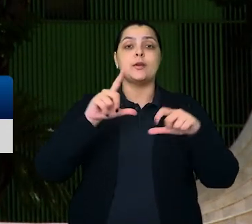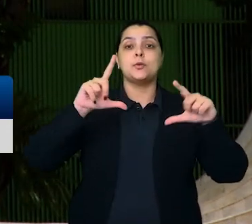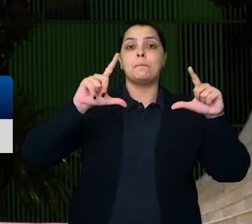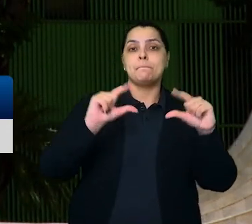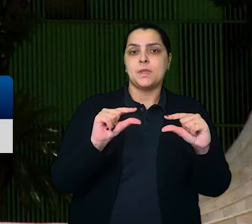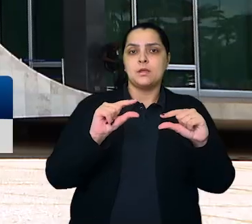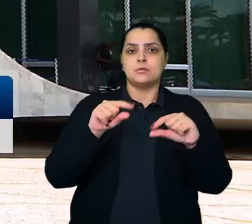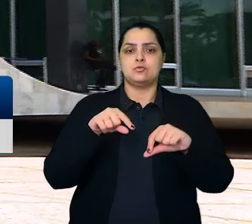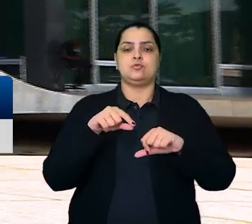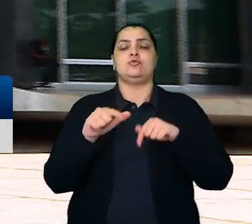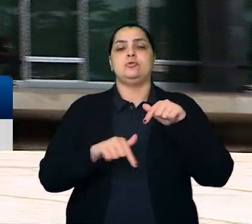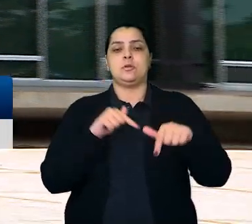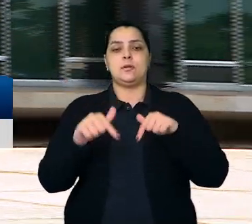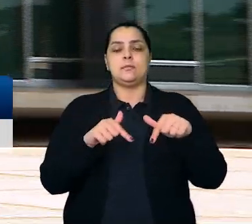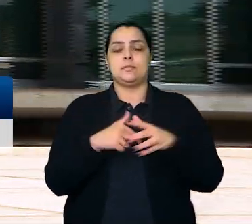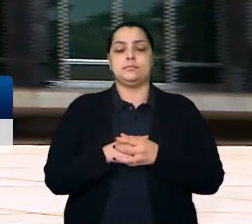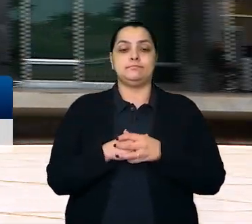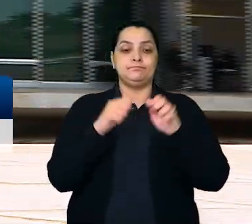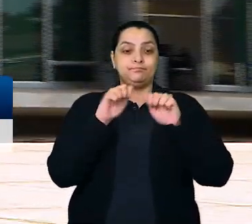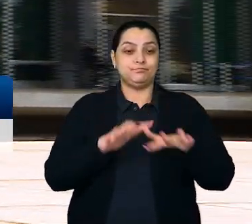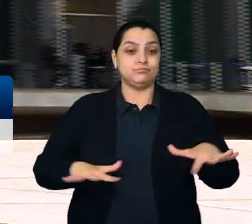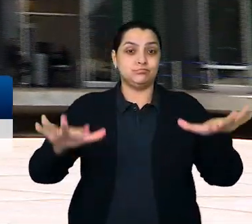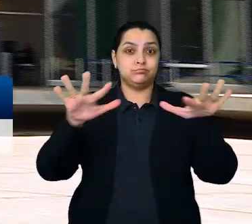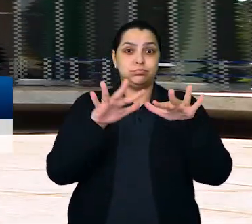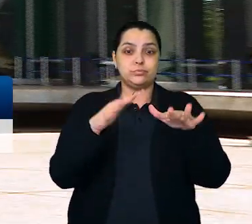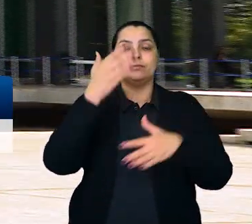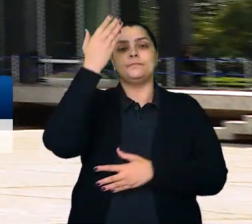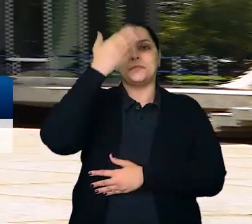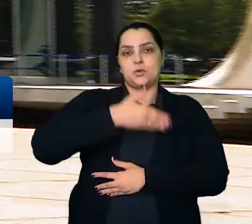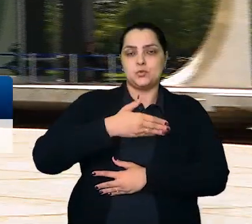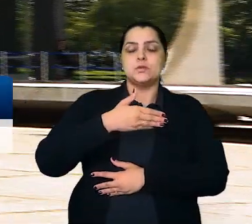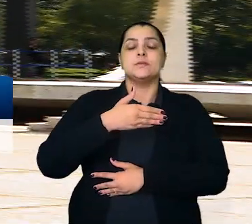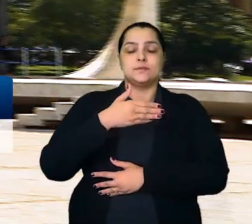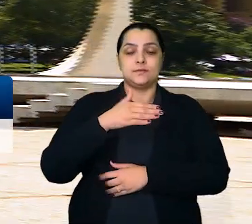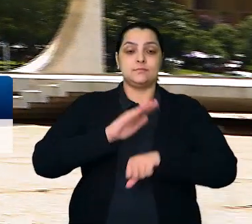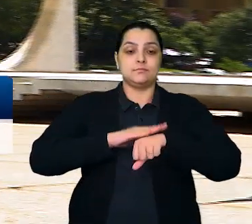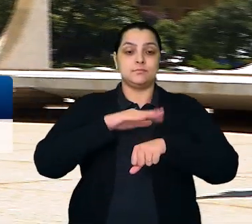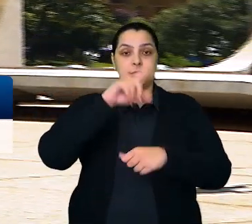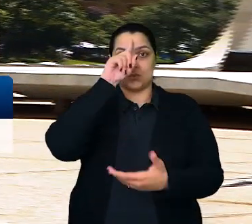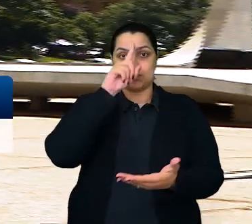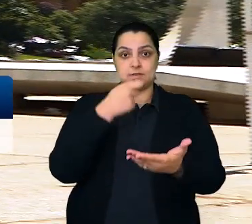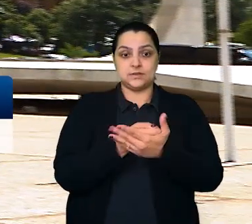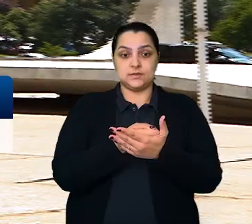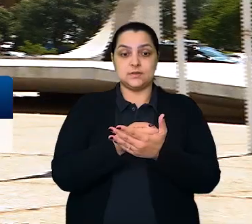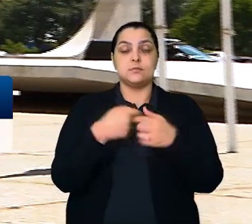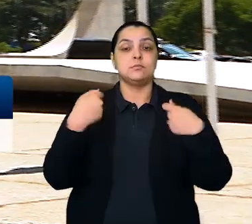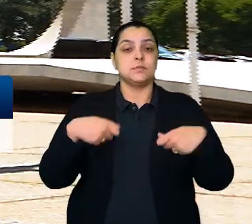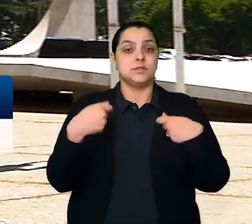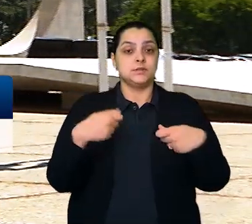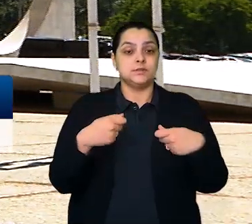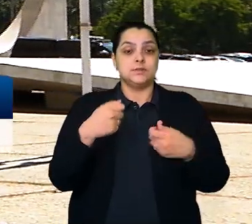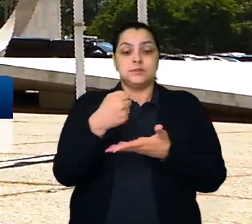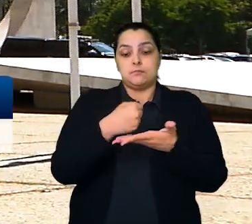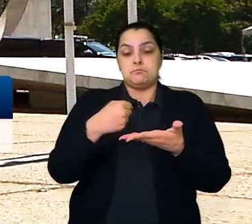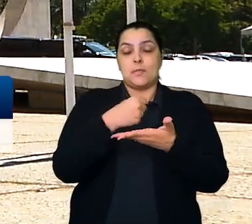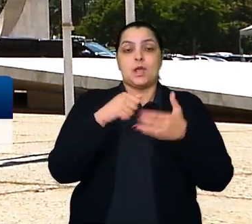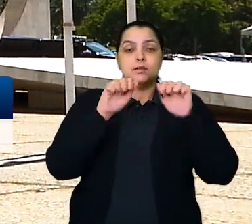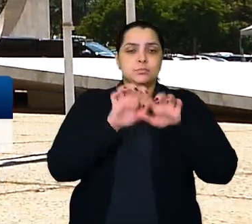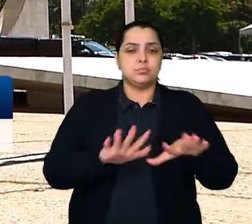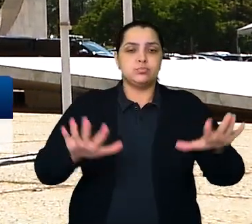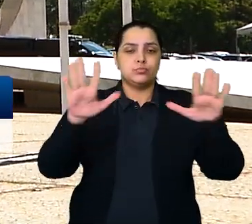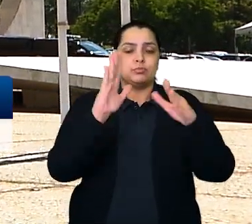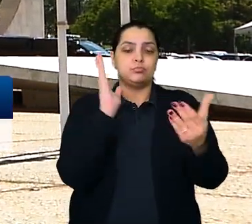de trabalho. O assunto teve repercussão geral reconhecida, quando a decisão tomada deve servir de base